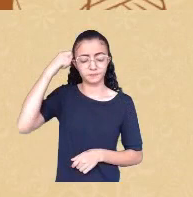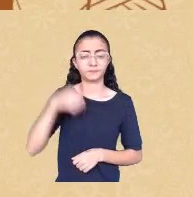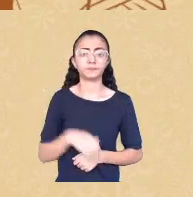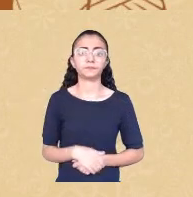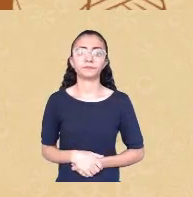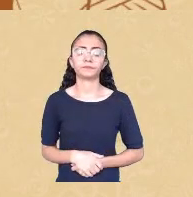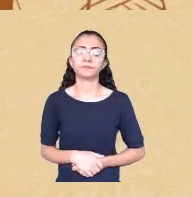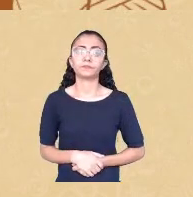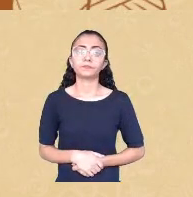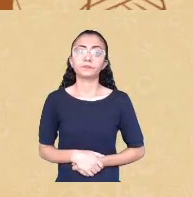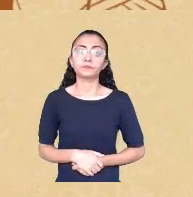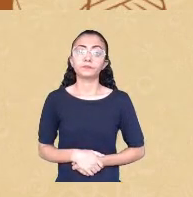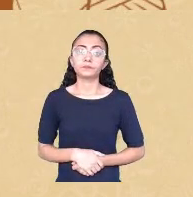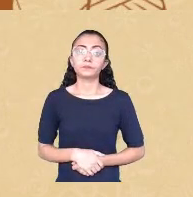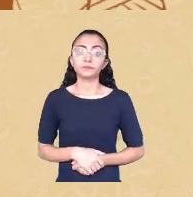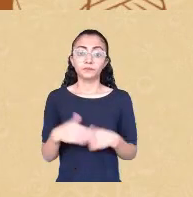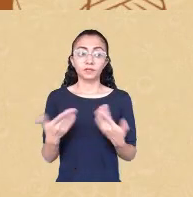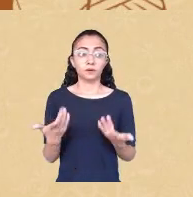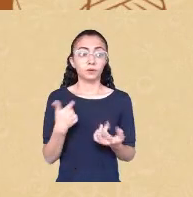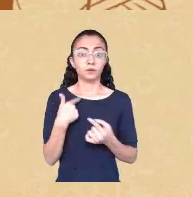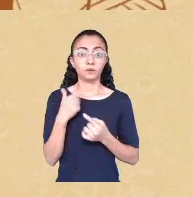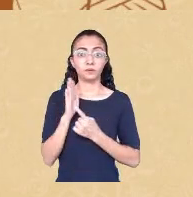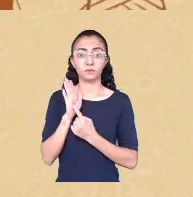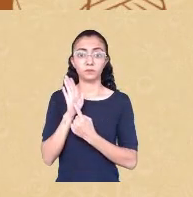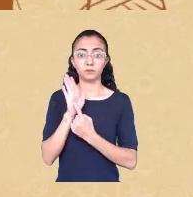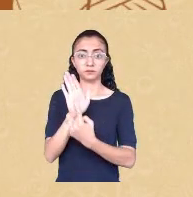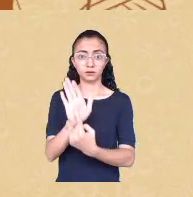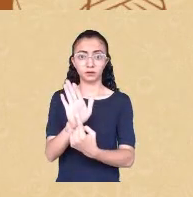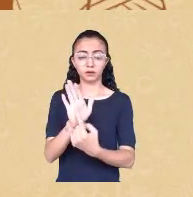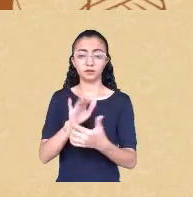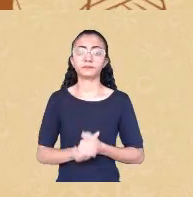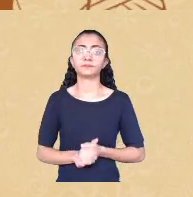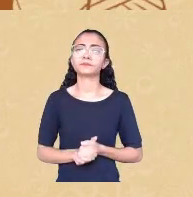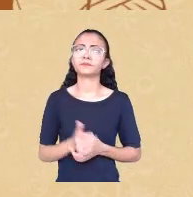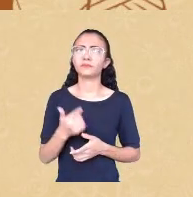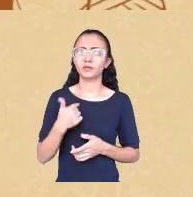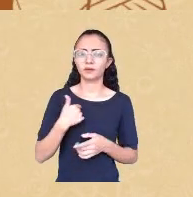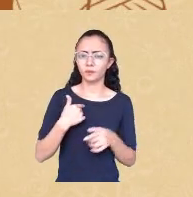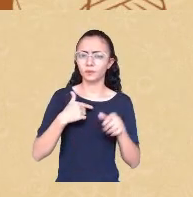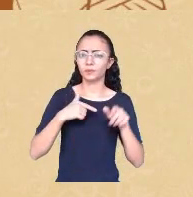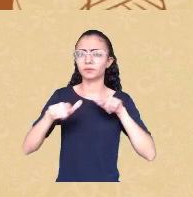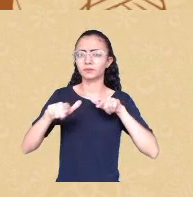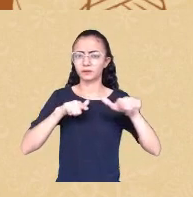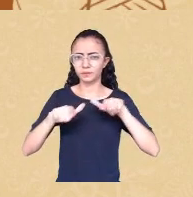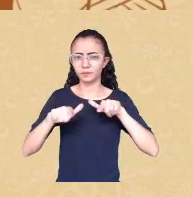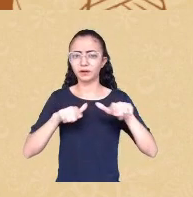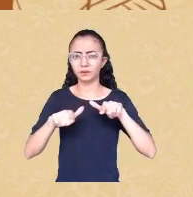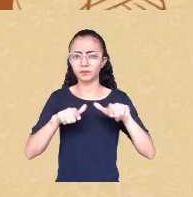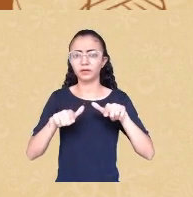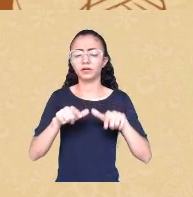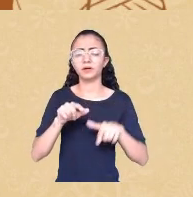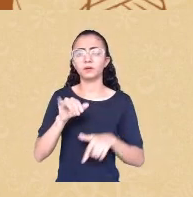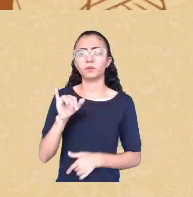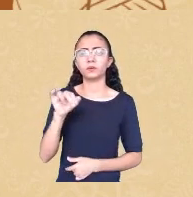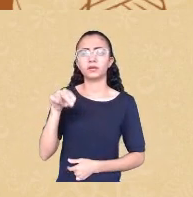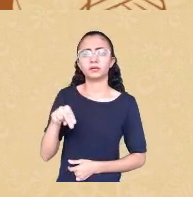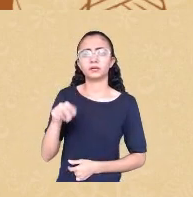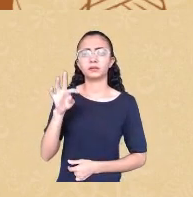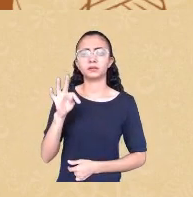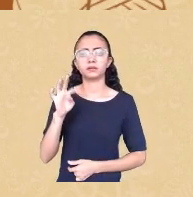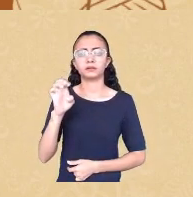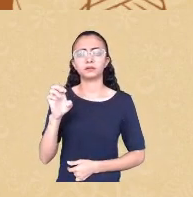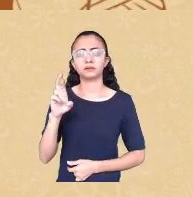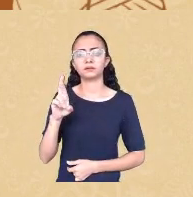eu vou trazer para vocês eu trabalho muito com as intersecções entre raça,